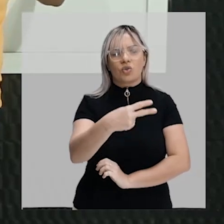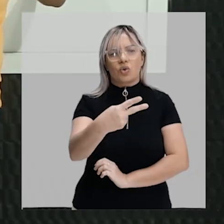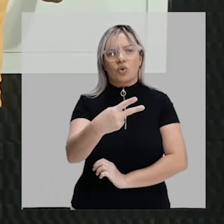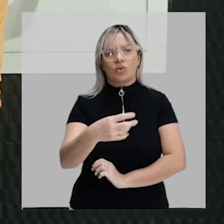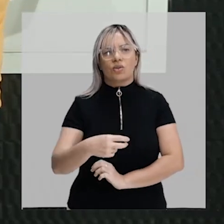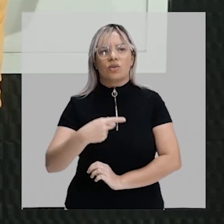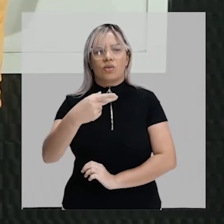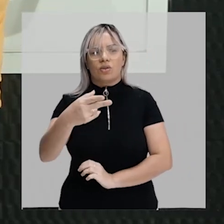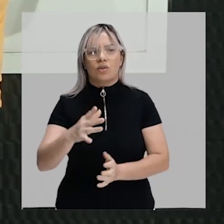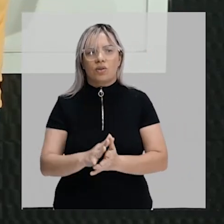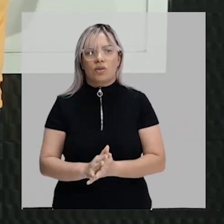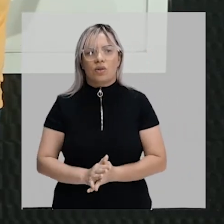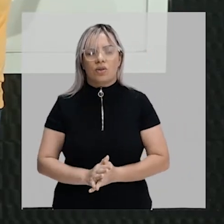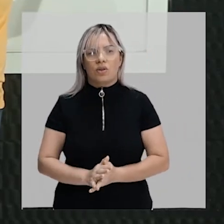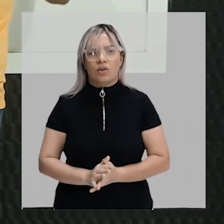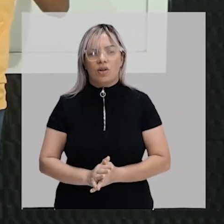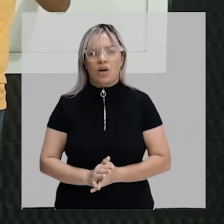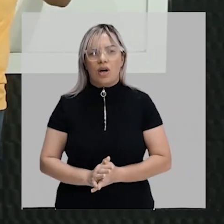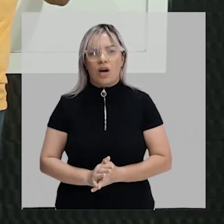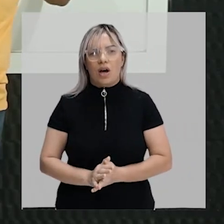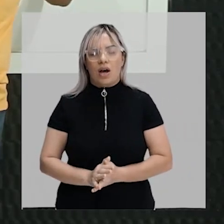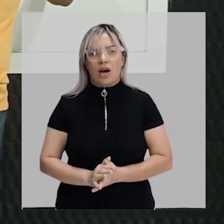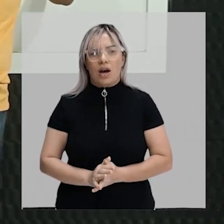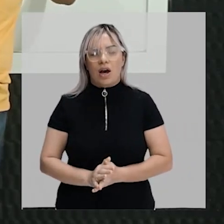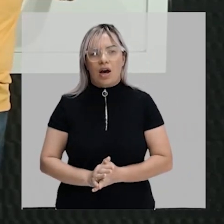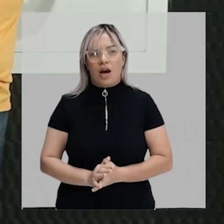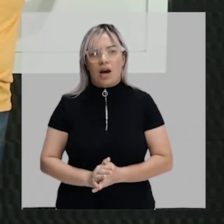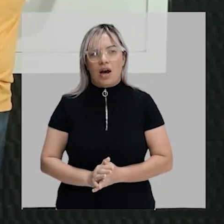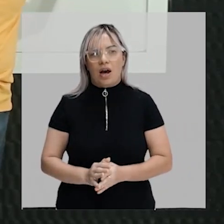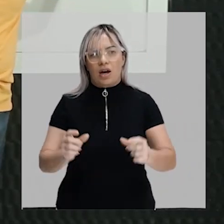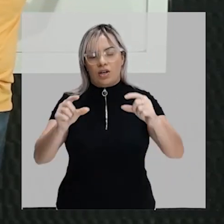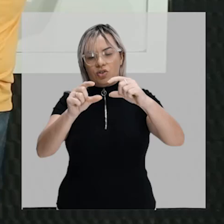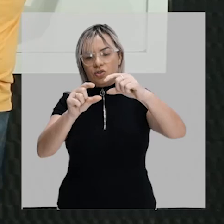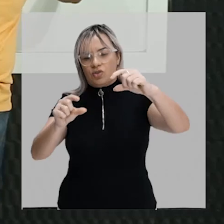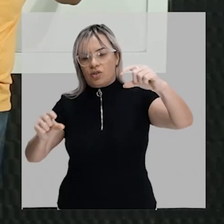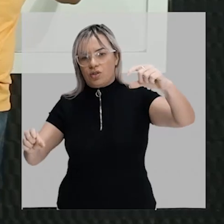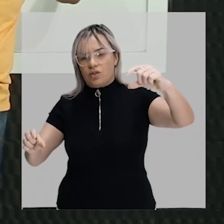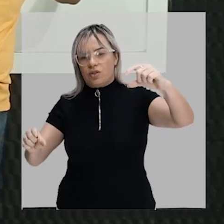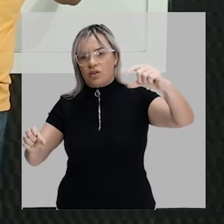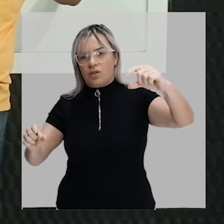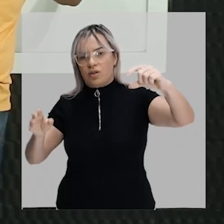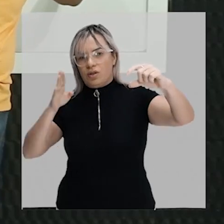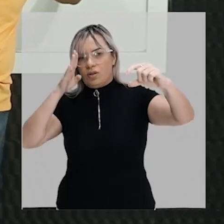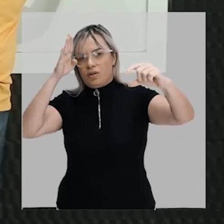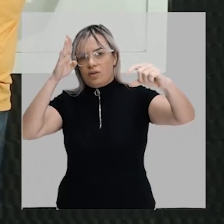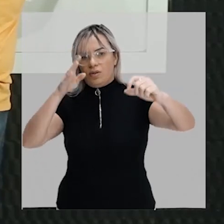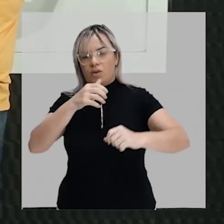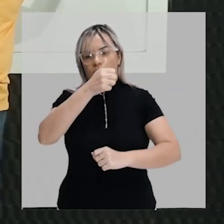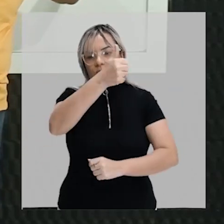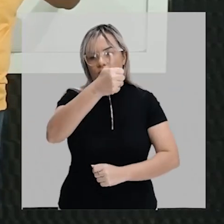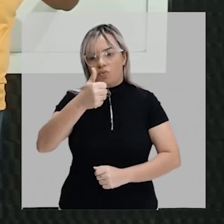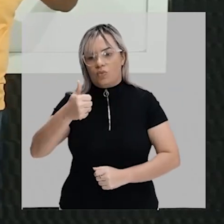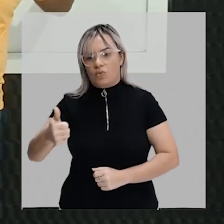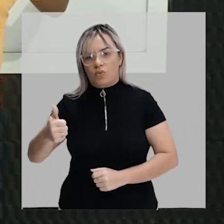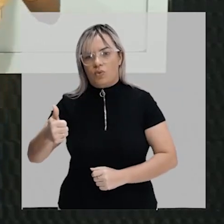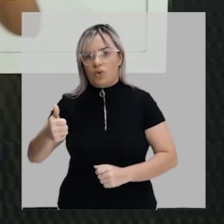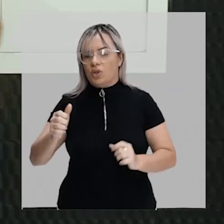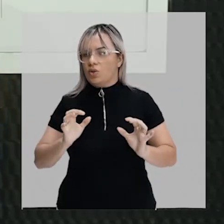diagonal principal aqui é um e aqui os demais zero